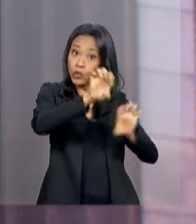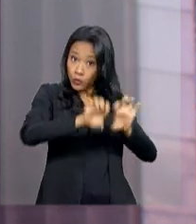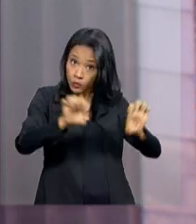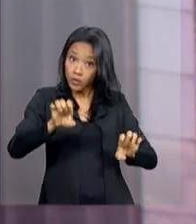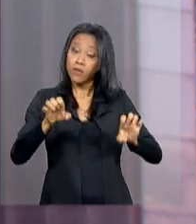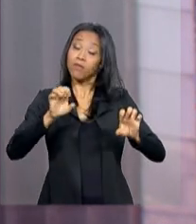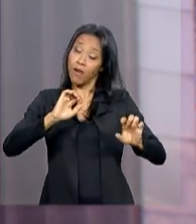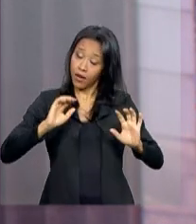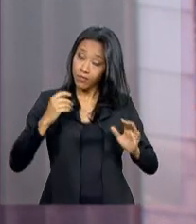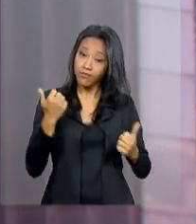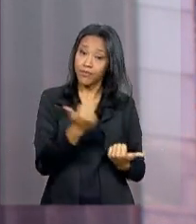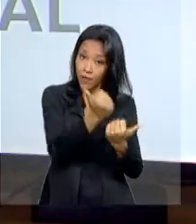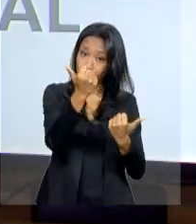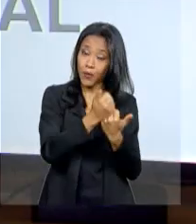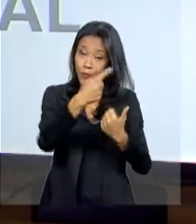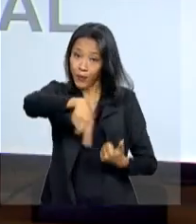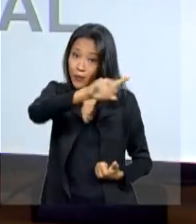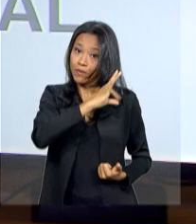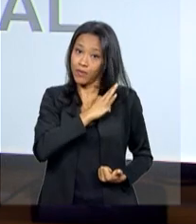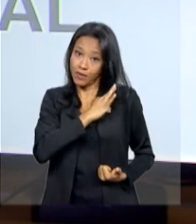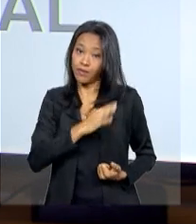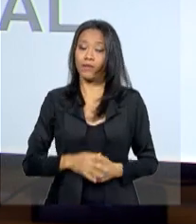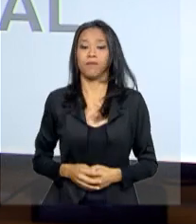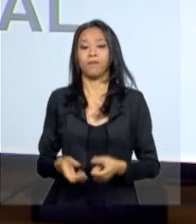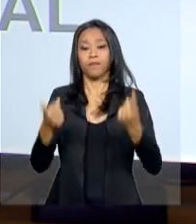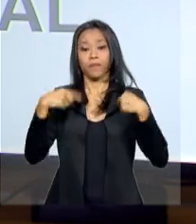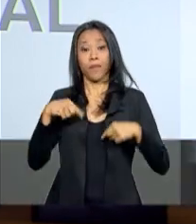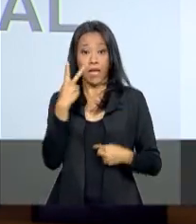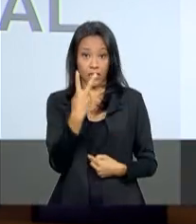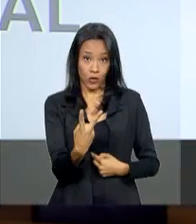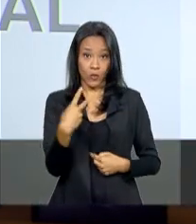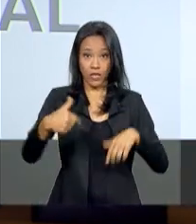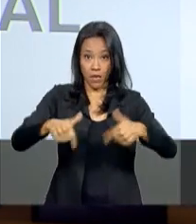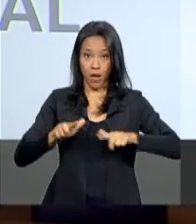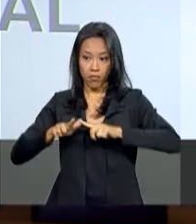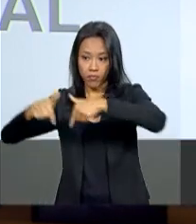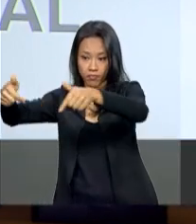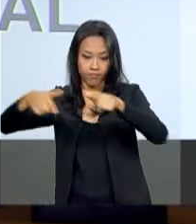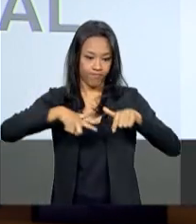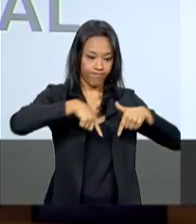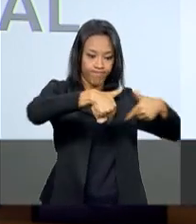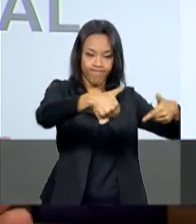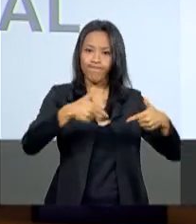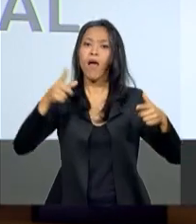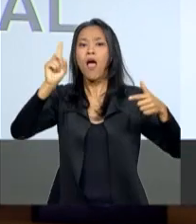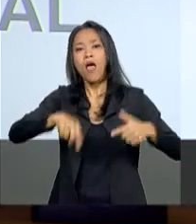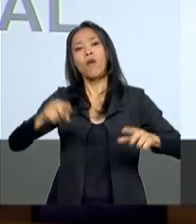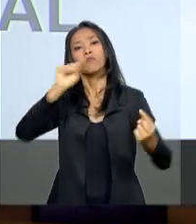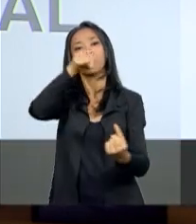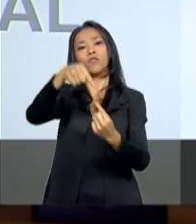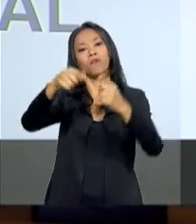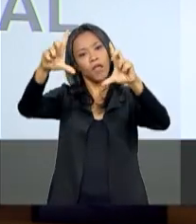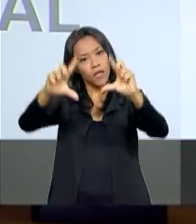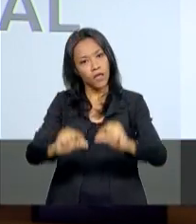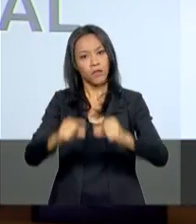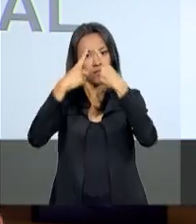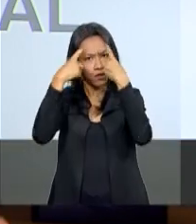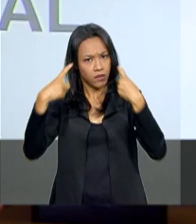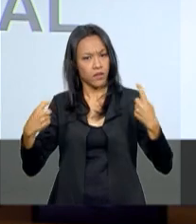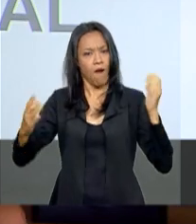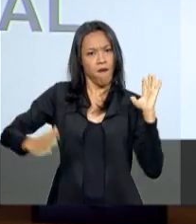reequipar as polícias. Essas ações emergenciais visam reduzir os índices de criminalidade. Basicamente, são as ações